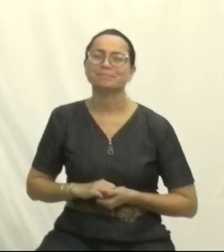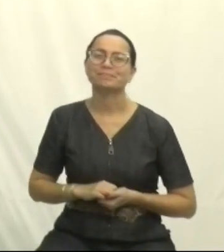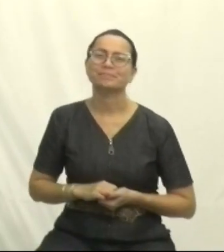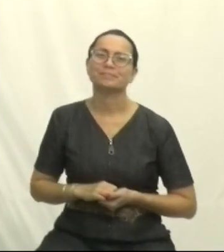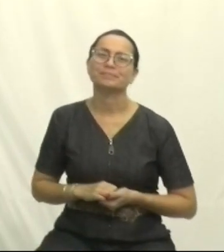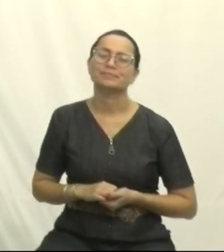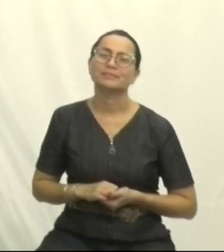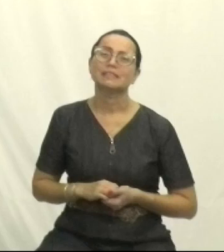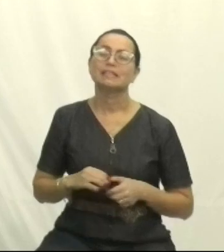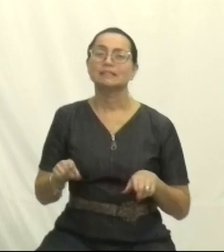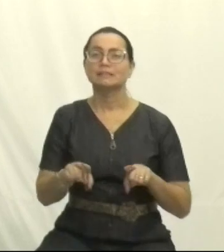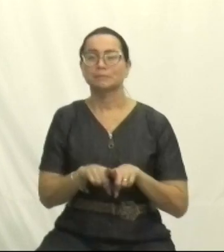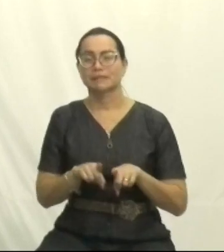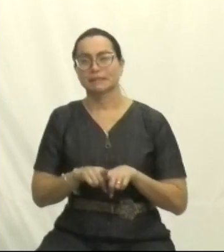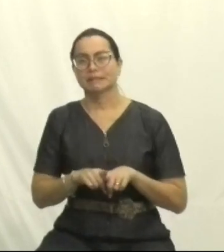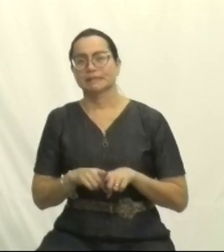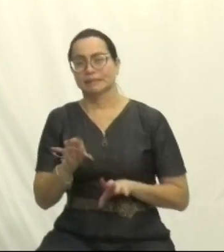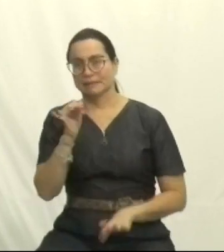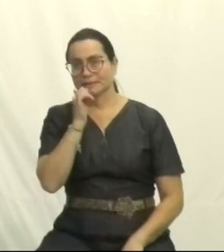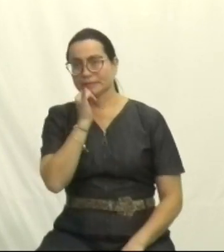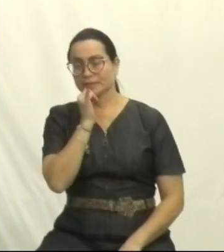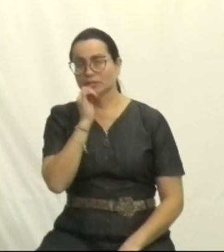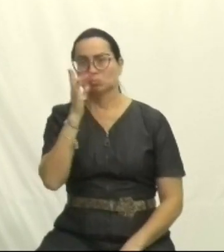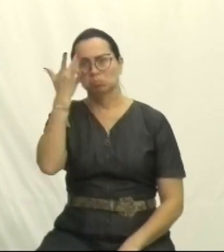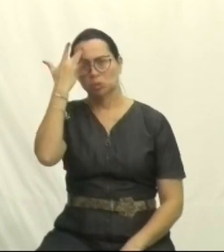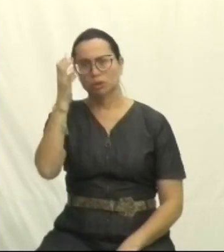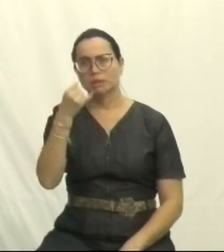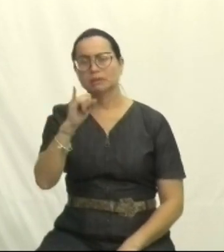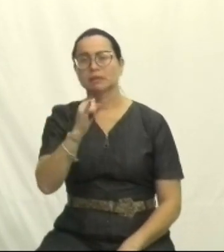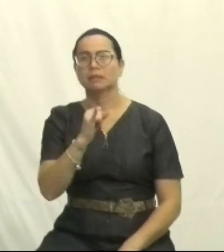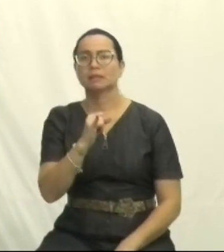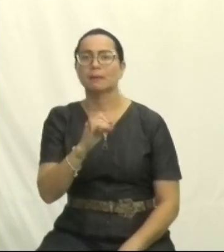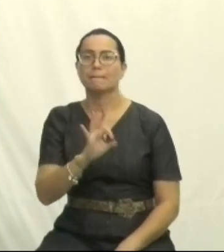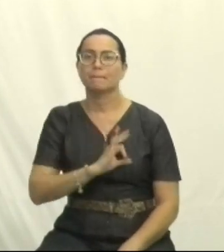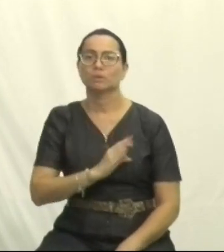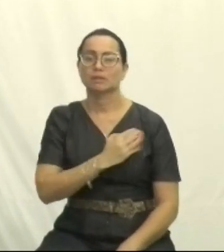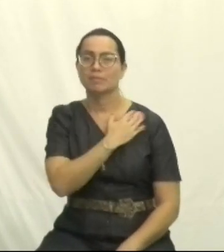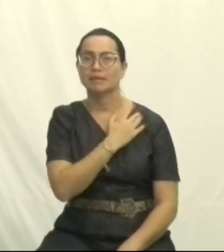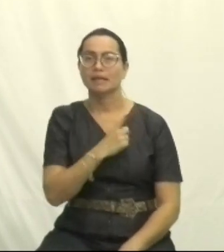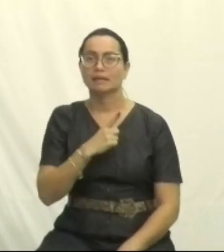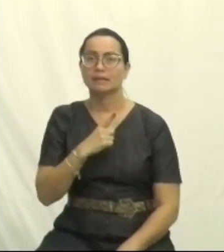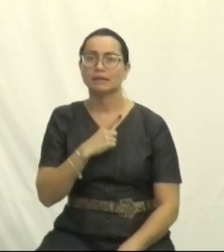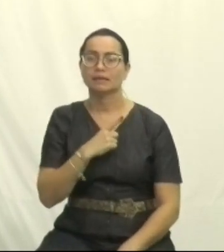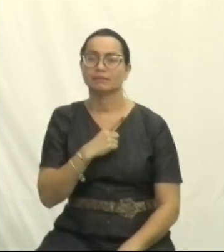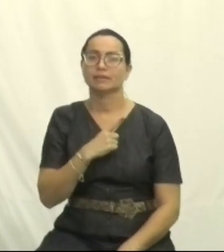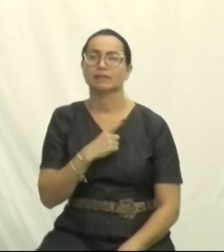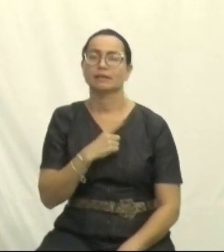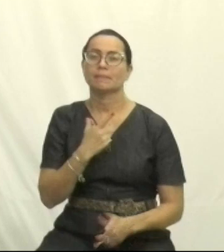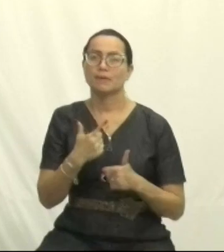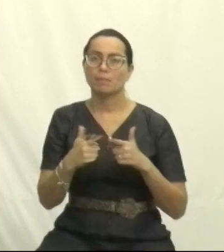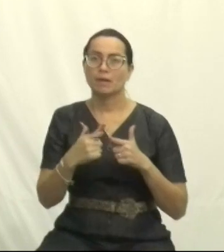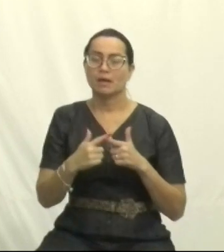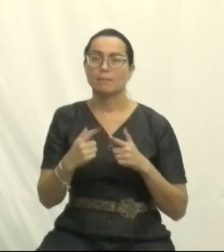Polícia Militar teve aqui, não sei se a Polícia Civil já teve também, questão de efetivo é um problema crônico no Estado. O Corpo de Bombeiros ele